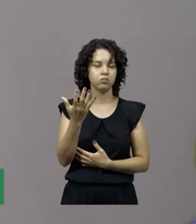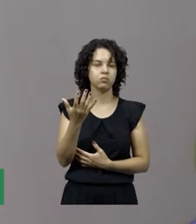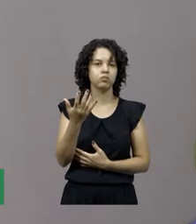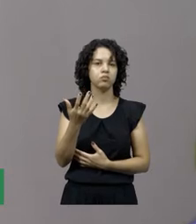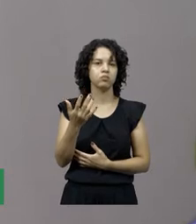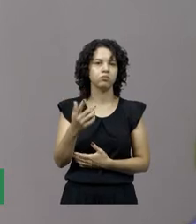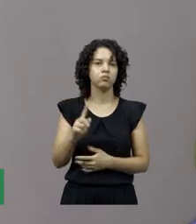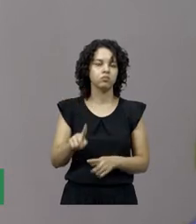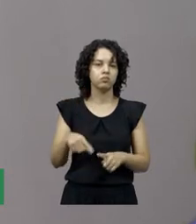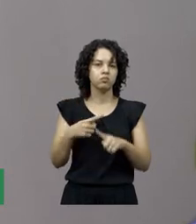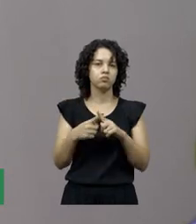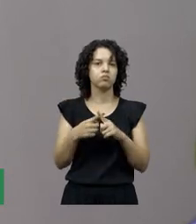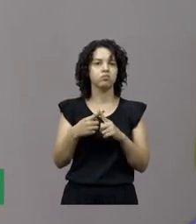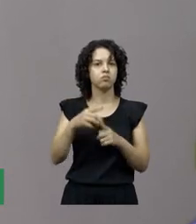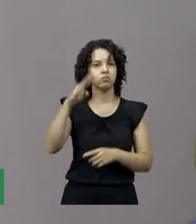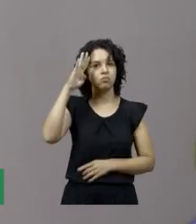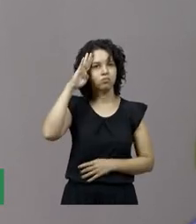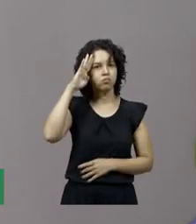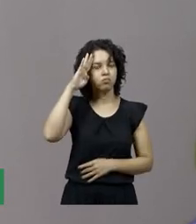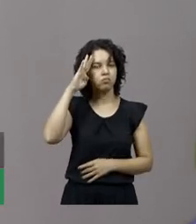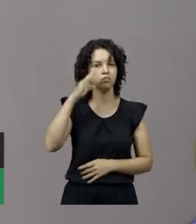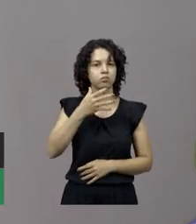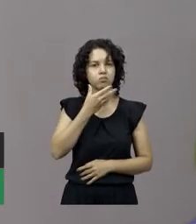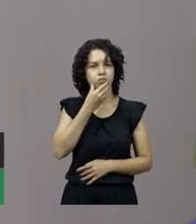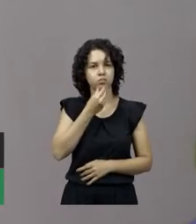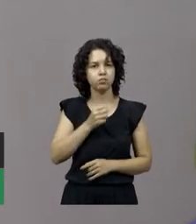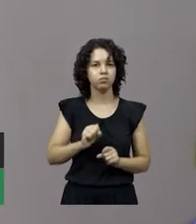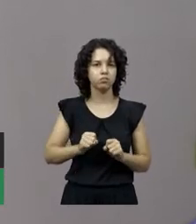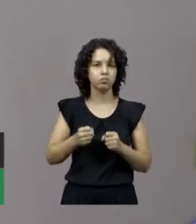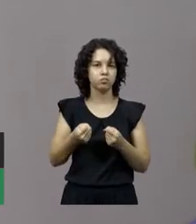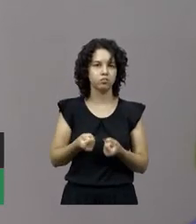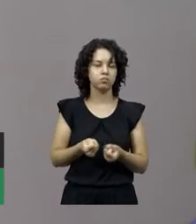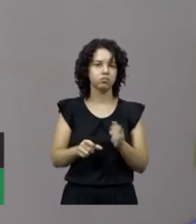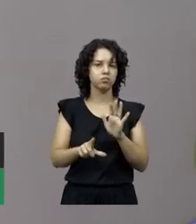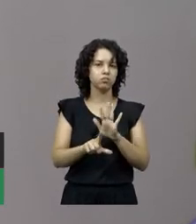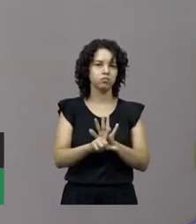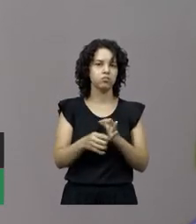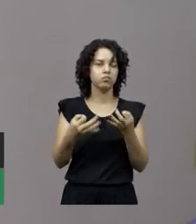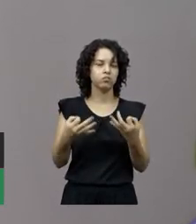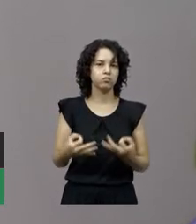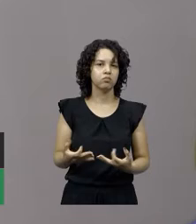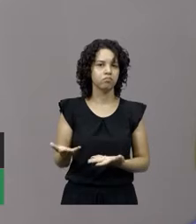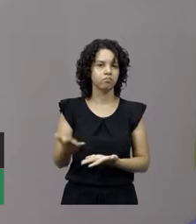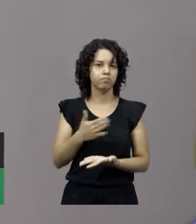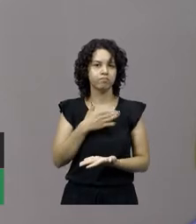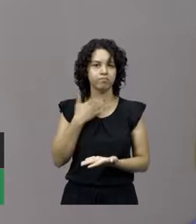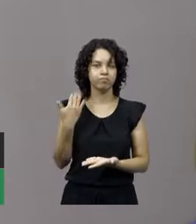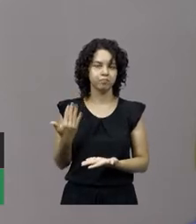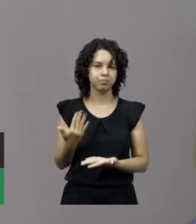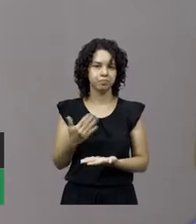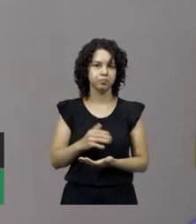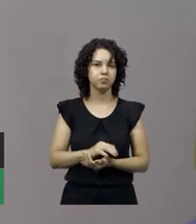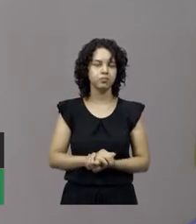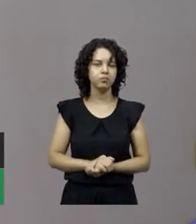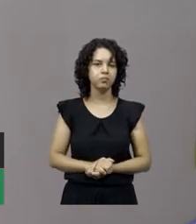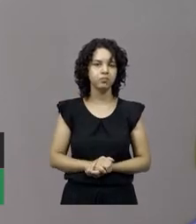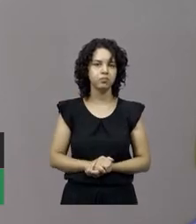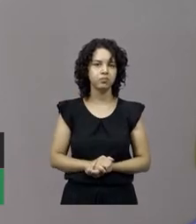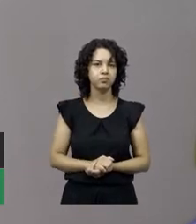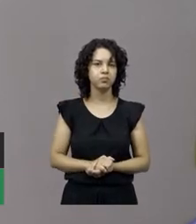soldado, um guerreiro, um homem que defende a lei e a justiça, que tomba na prestação de